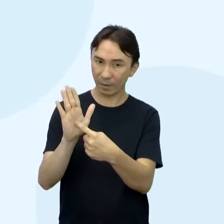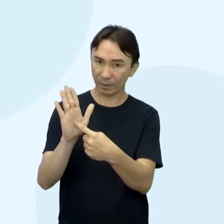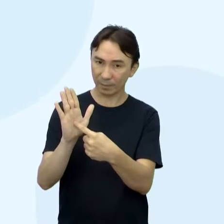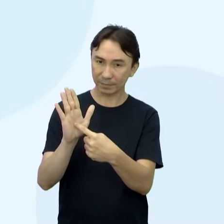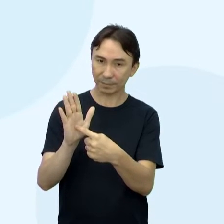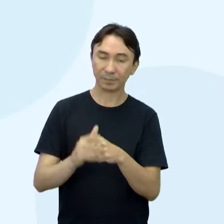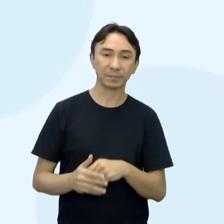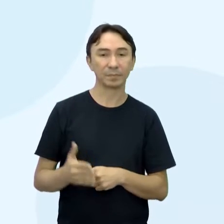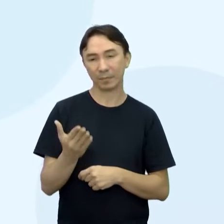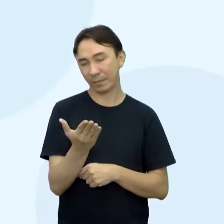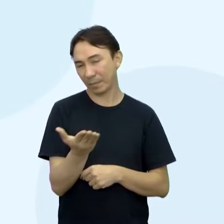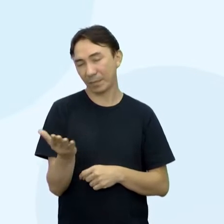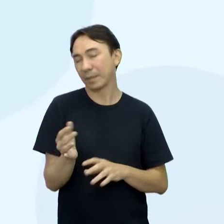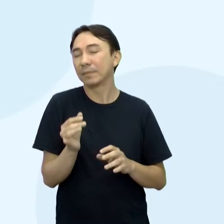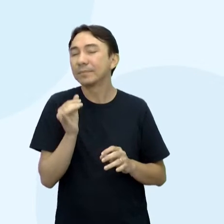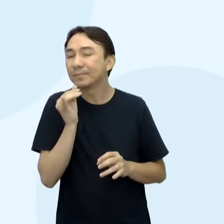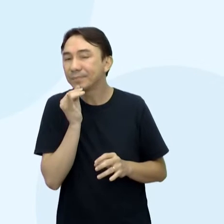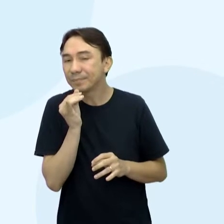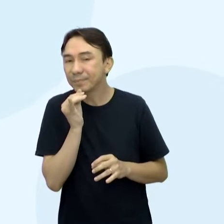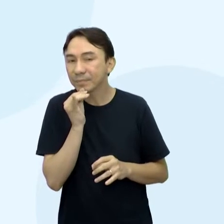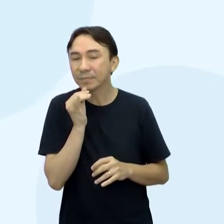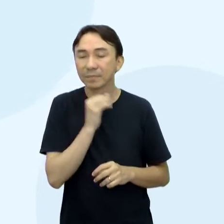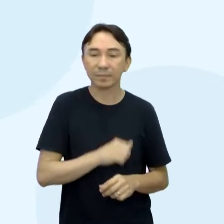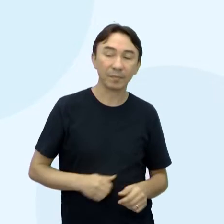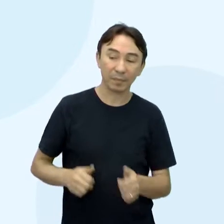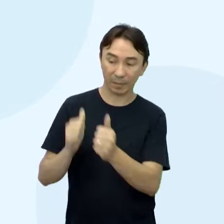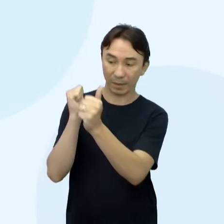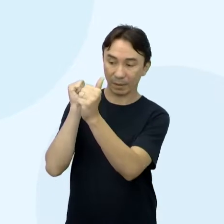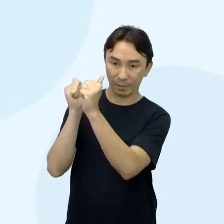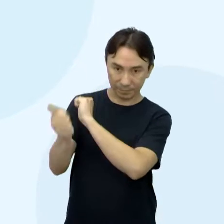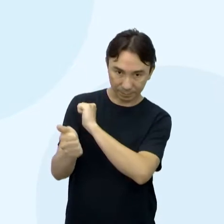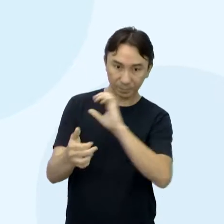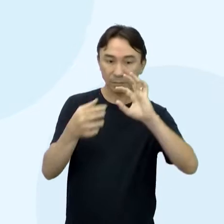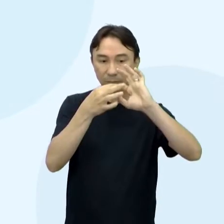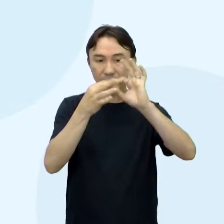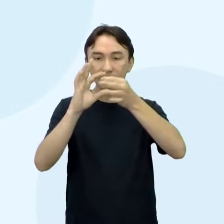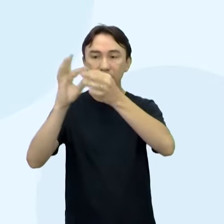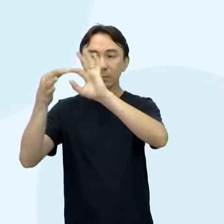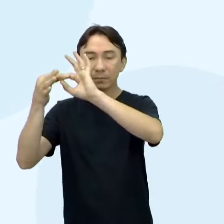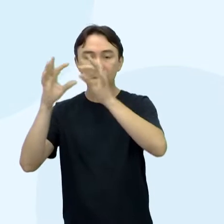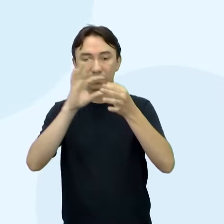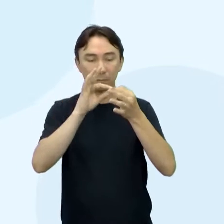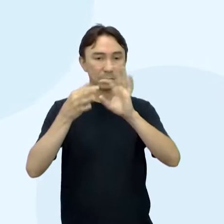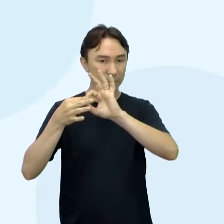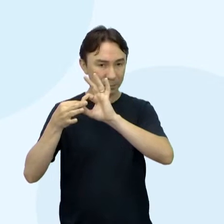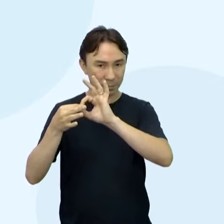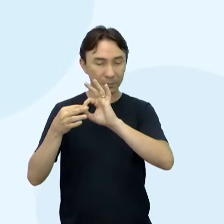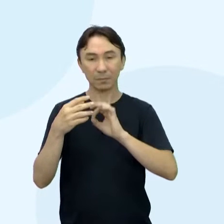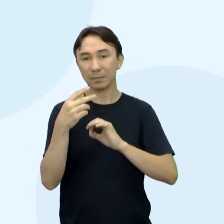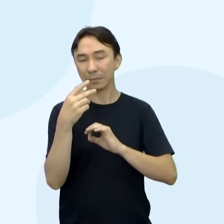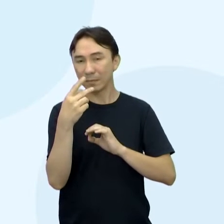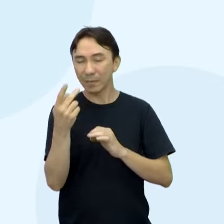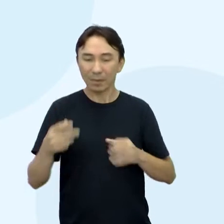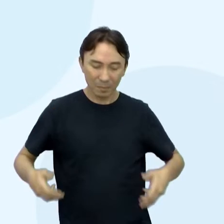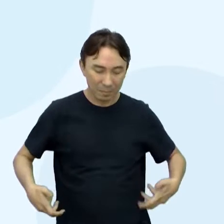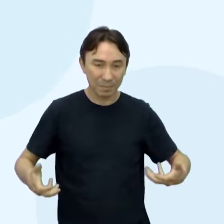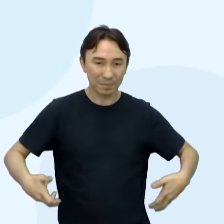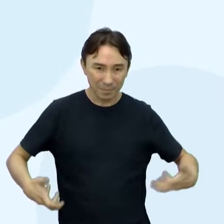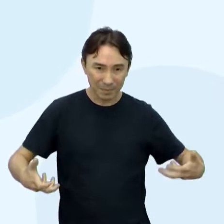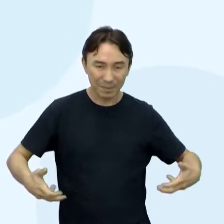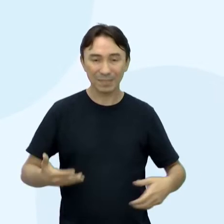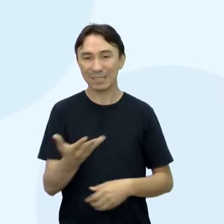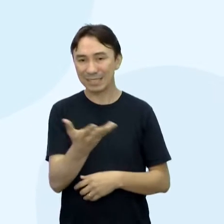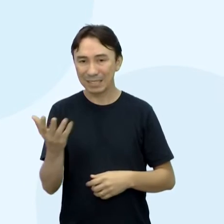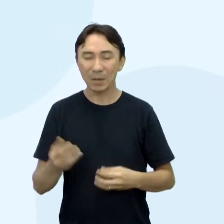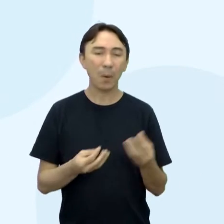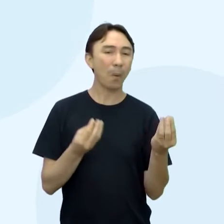tenha acompanhado uma modalidade paralímpica, como é a cobertura jornalística dessa modalidade? Então,